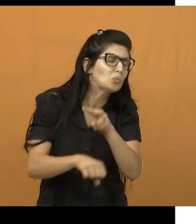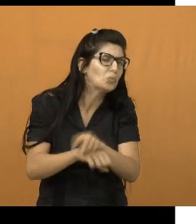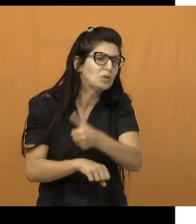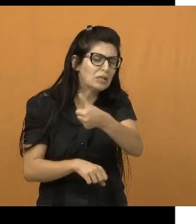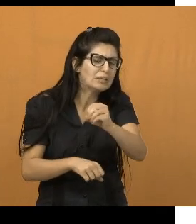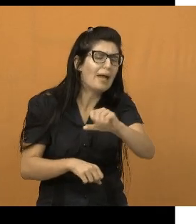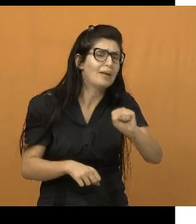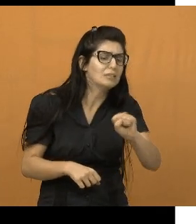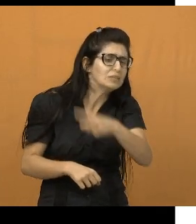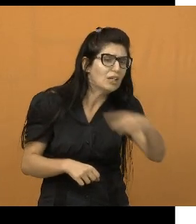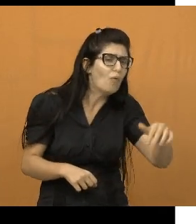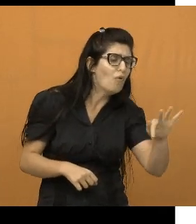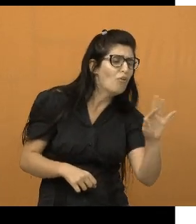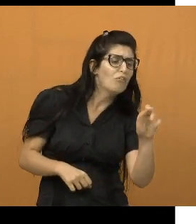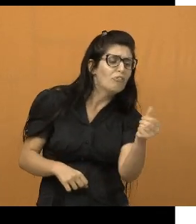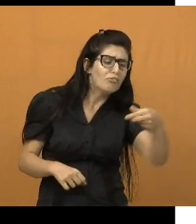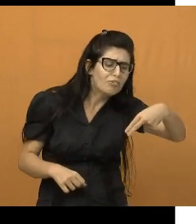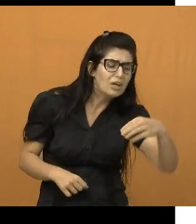São Francisco.